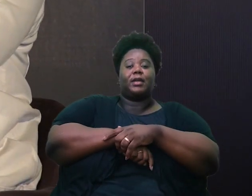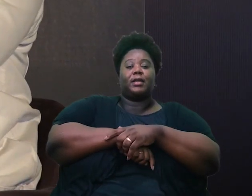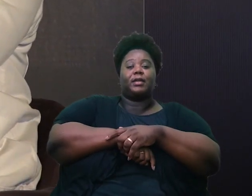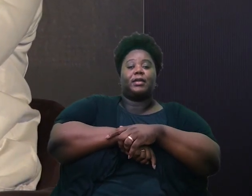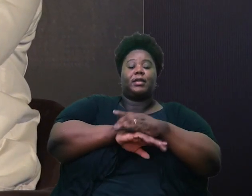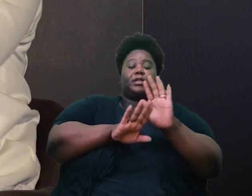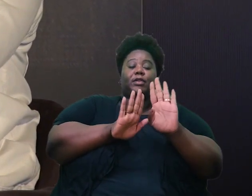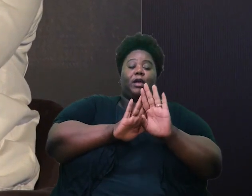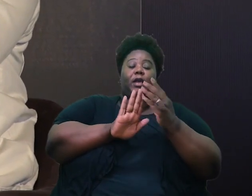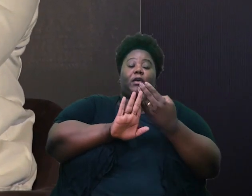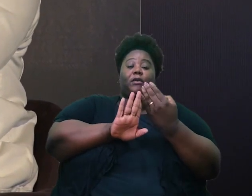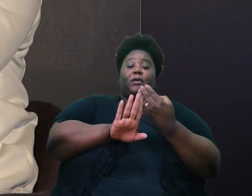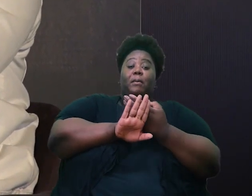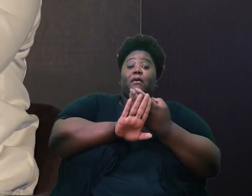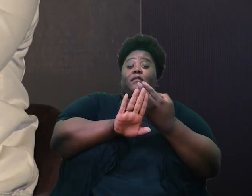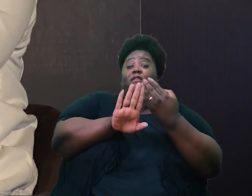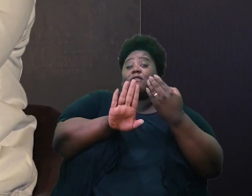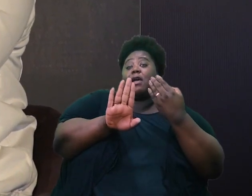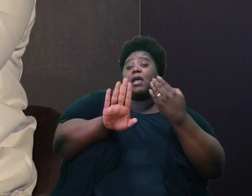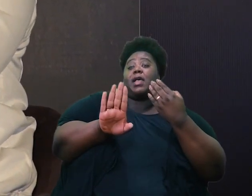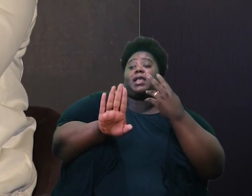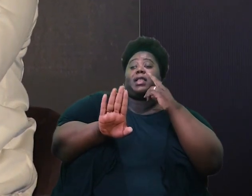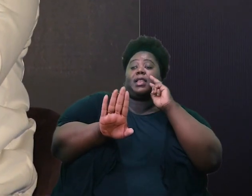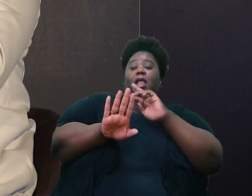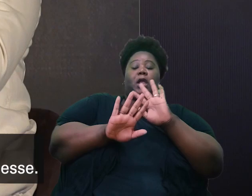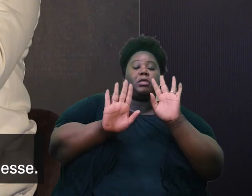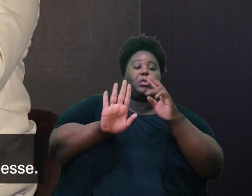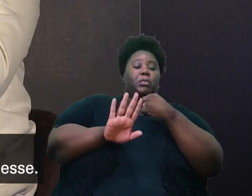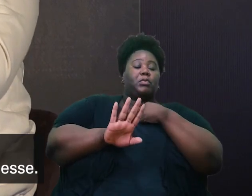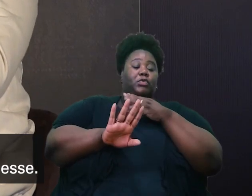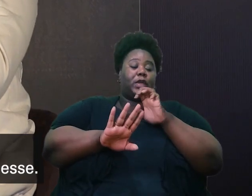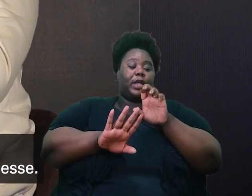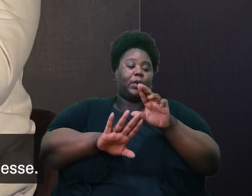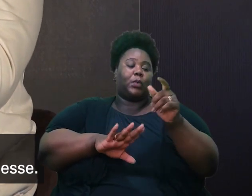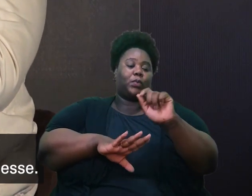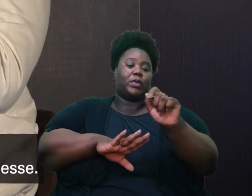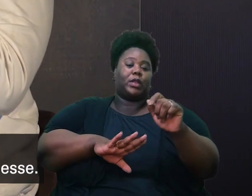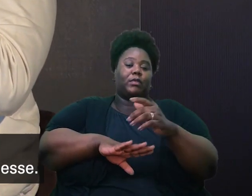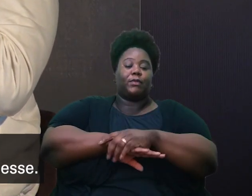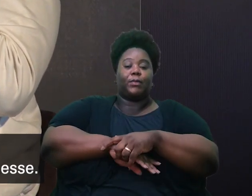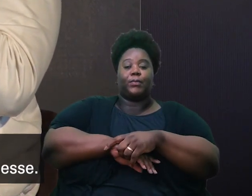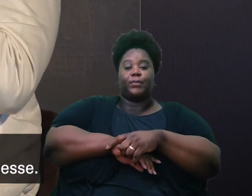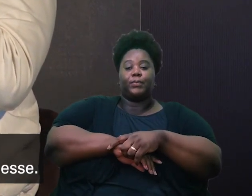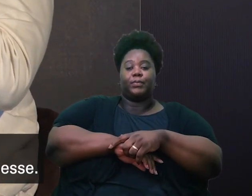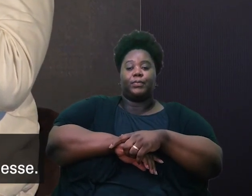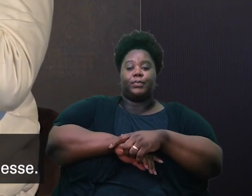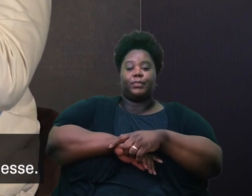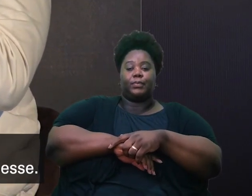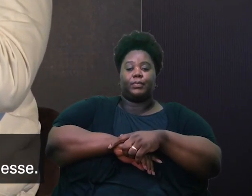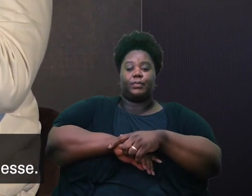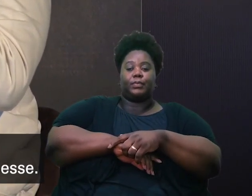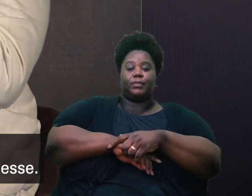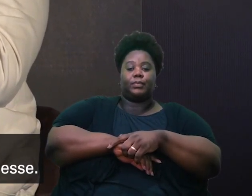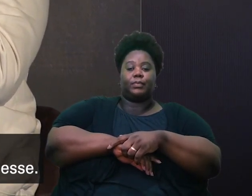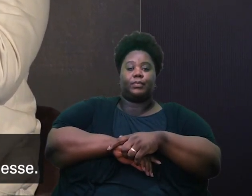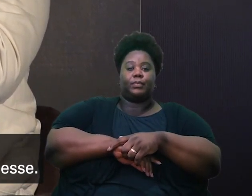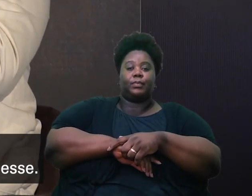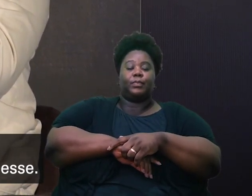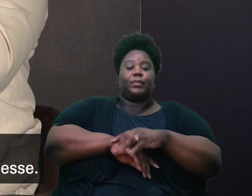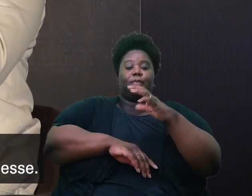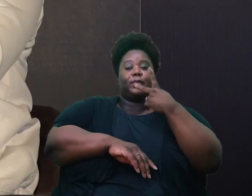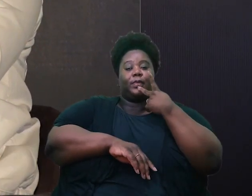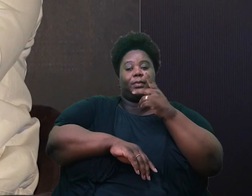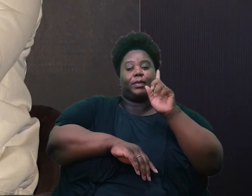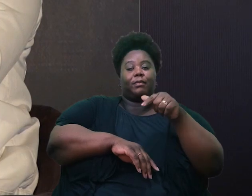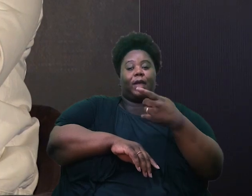num distanciamento, numa objetividade científica. Então, acho que meu último comentário é um